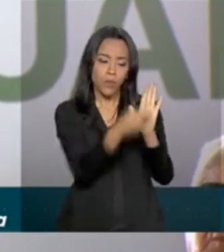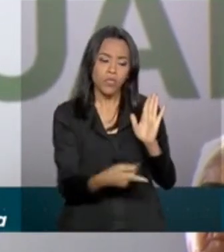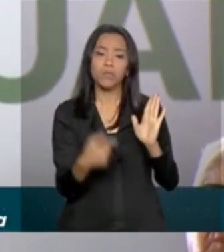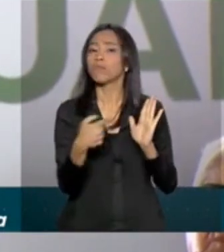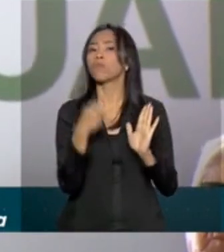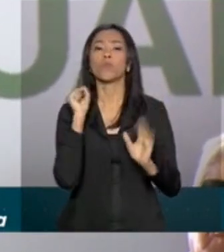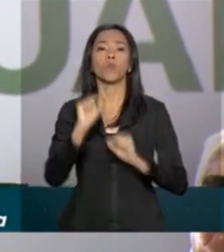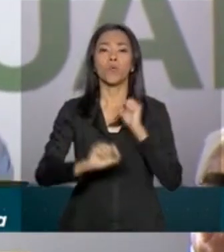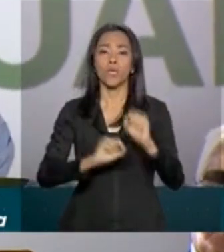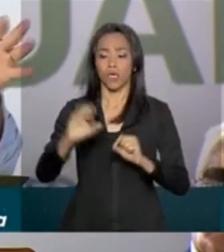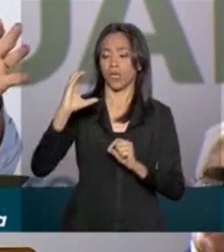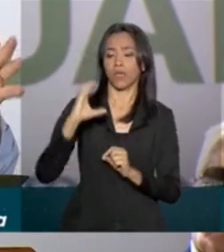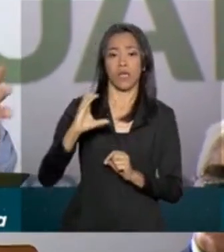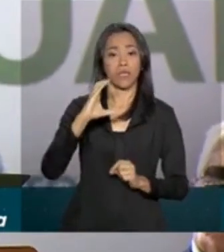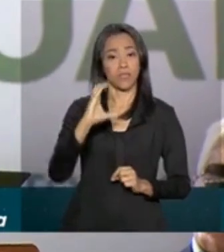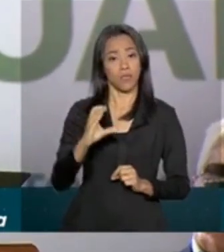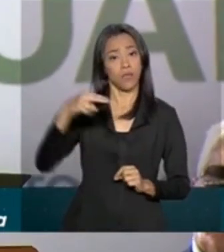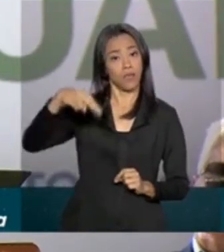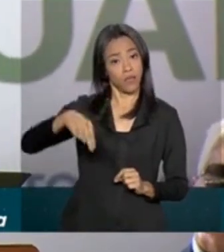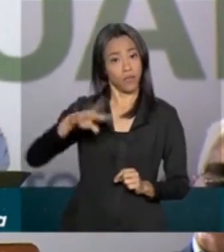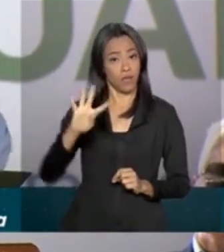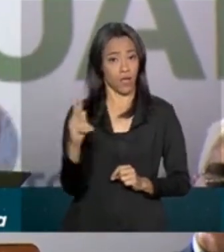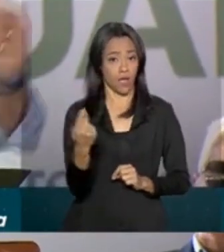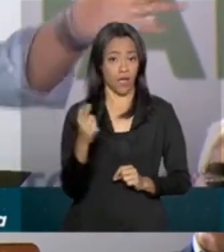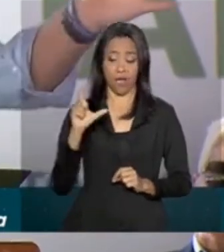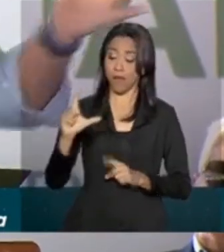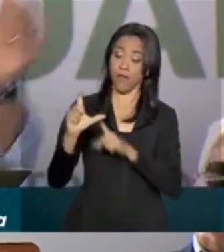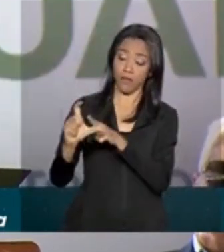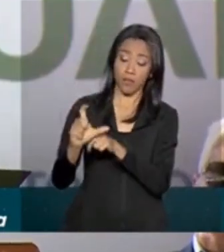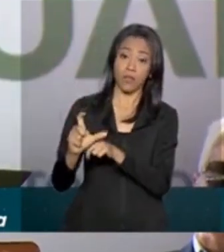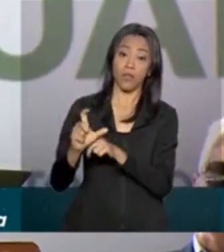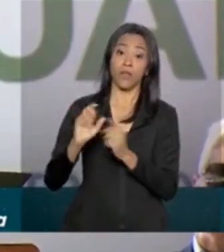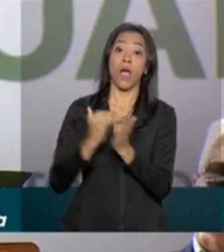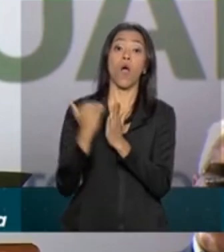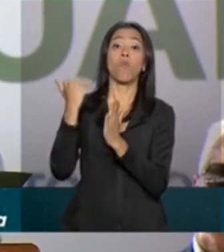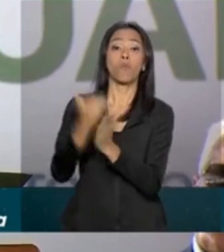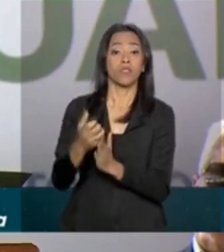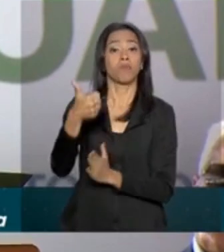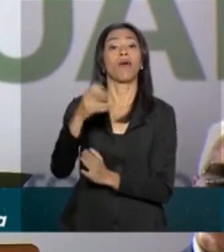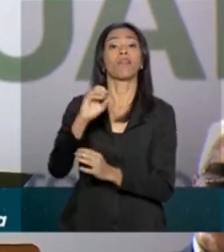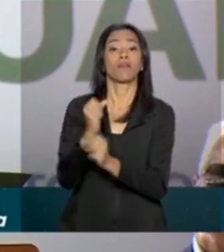Carteira Nacional de Habilitação passe a sua validade de 5 para 10 anos.